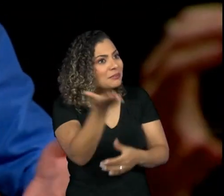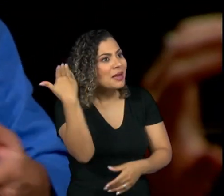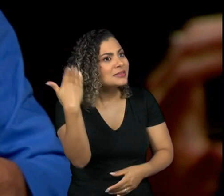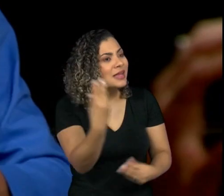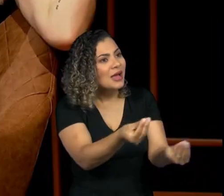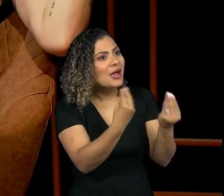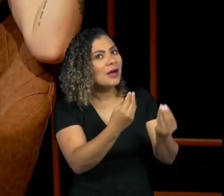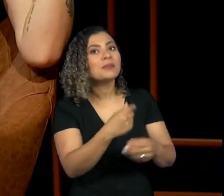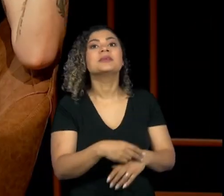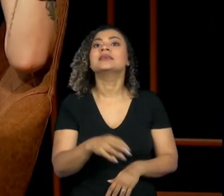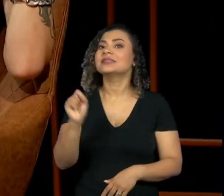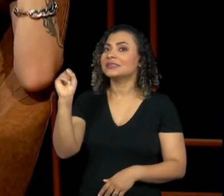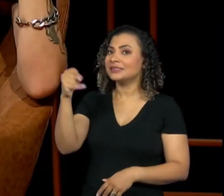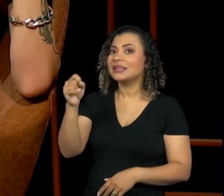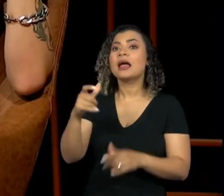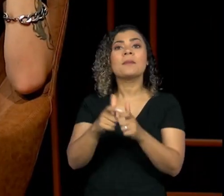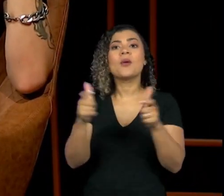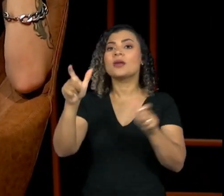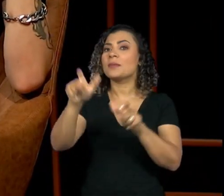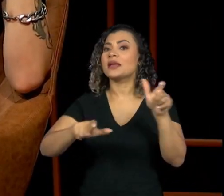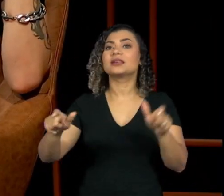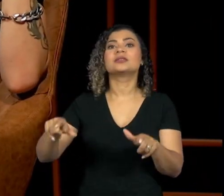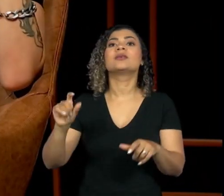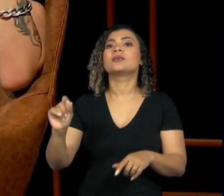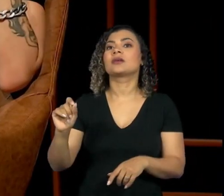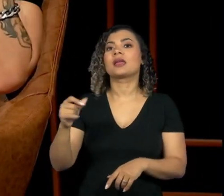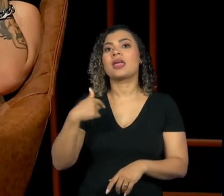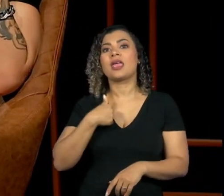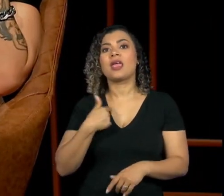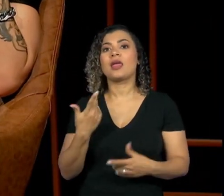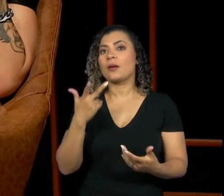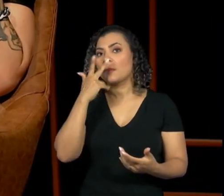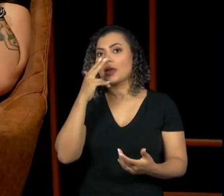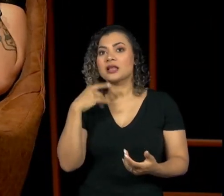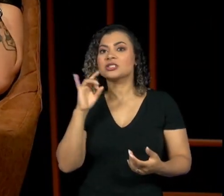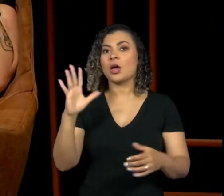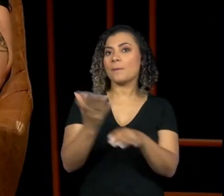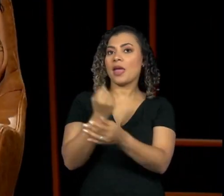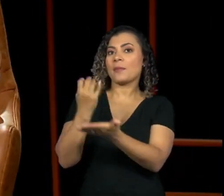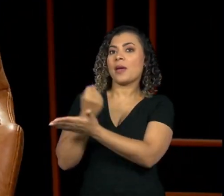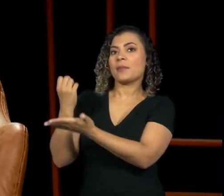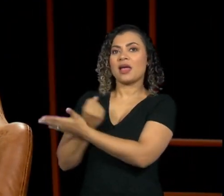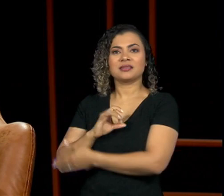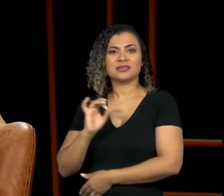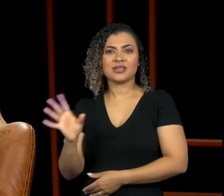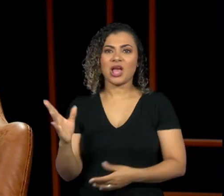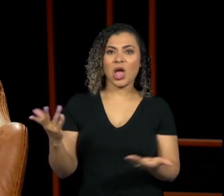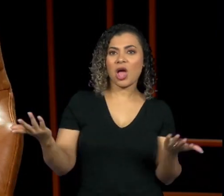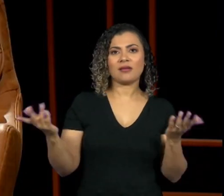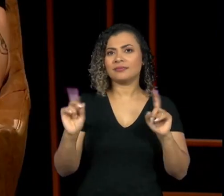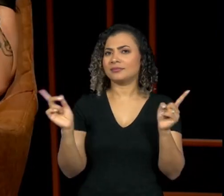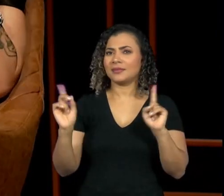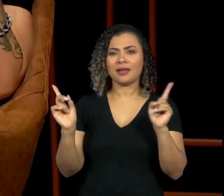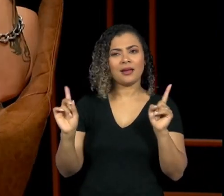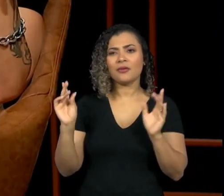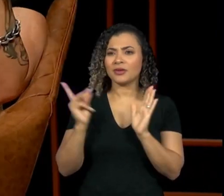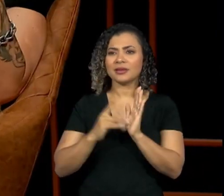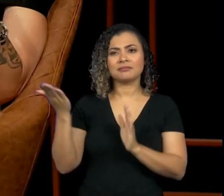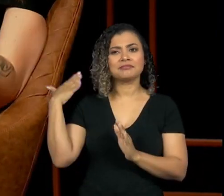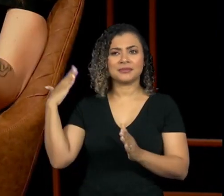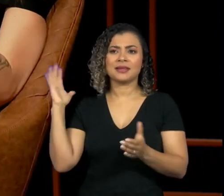Quem era? É que o povo acha que eu sou, tipo, rolezeira. Eu roleto desde que eu nasci. Não é assim, não. Eu já